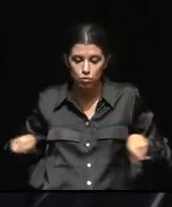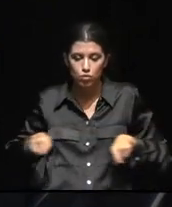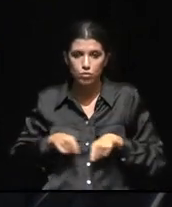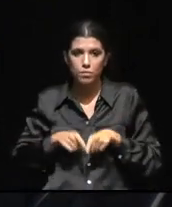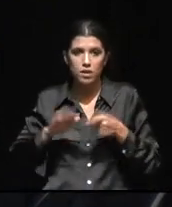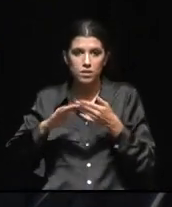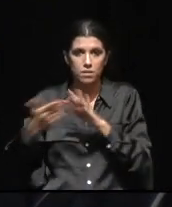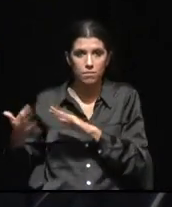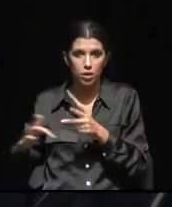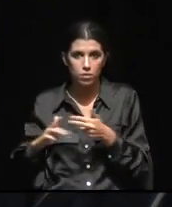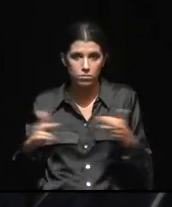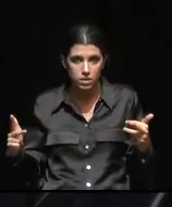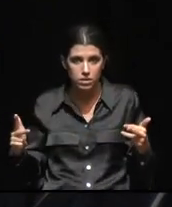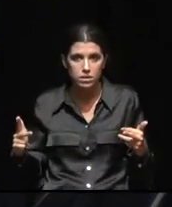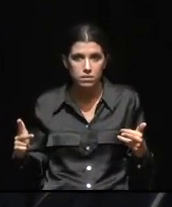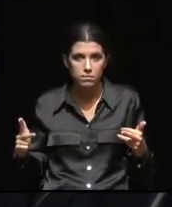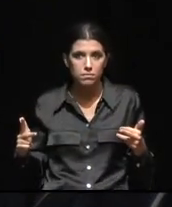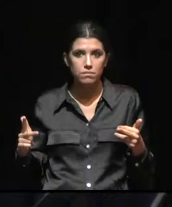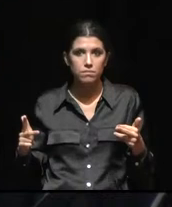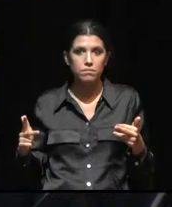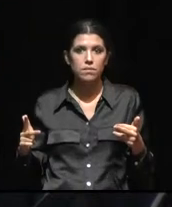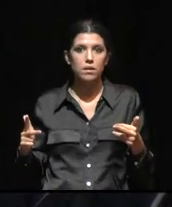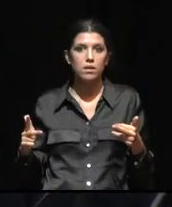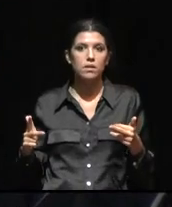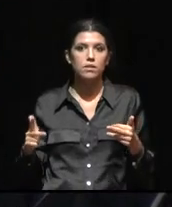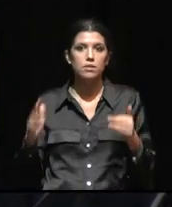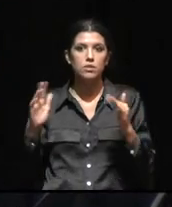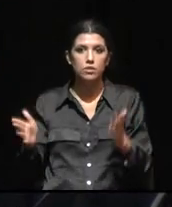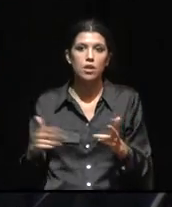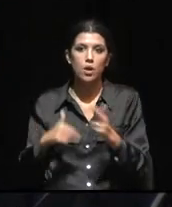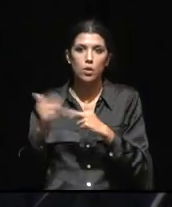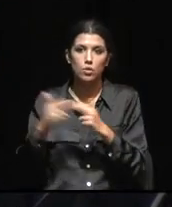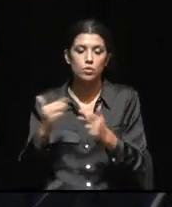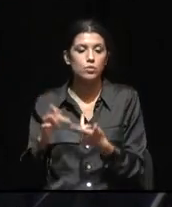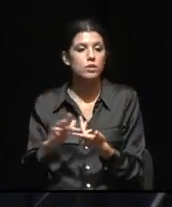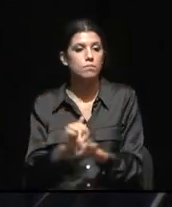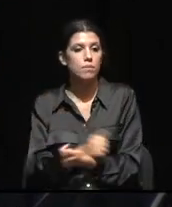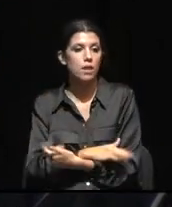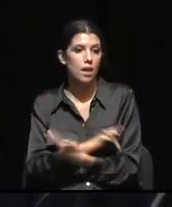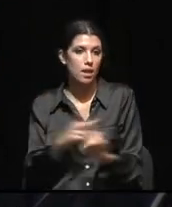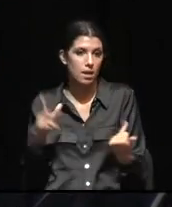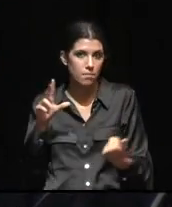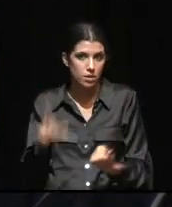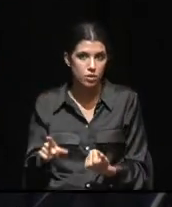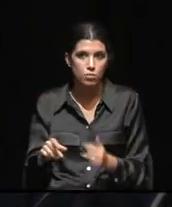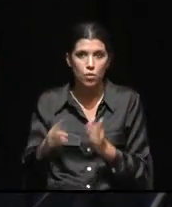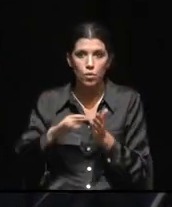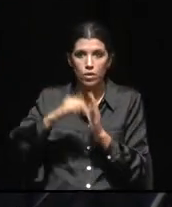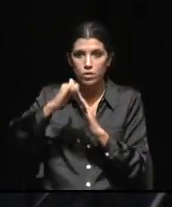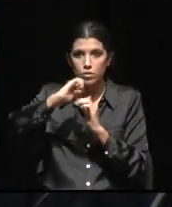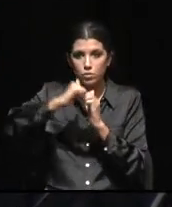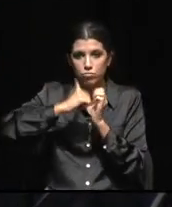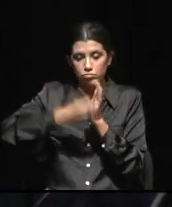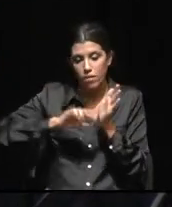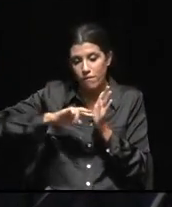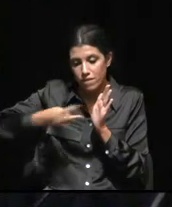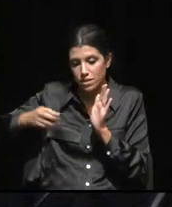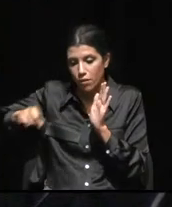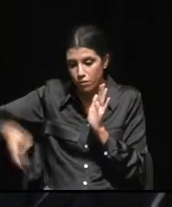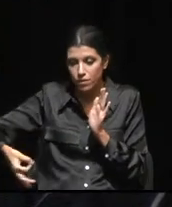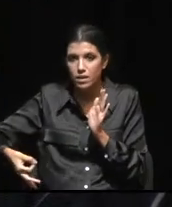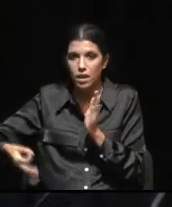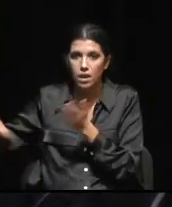bairros municipais já está a ser construído pela câmara Municipal de Lisboa e a versão final desse trabalho será